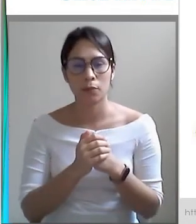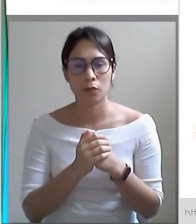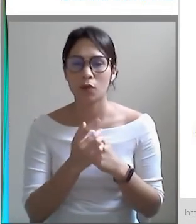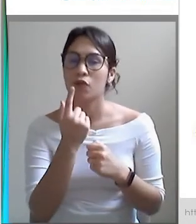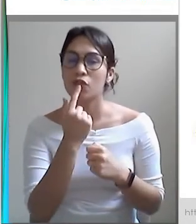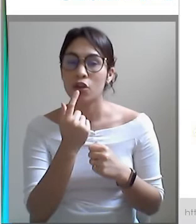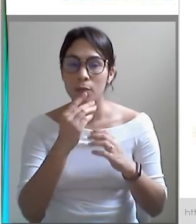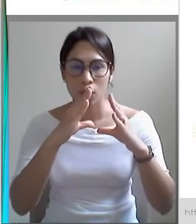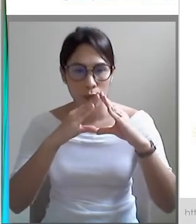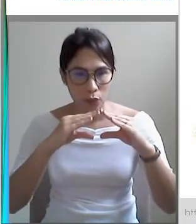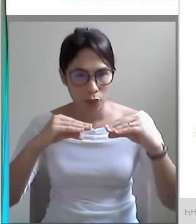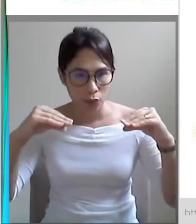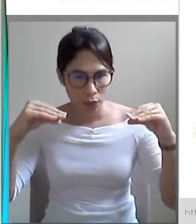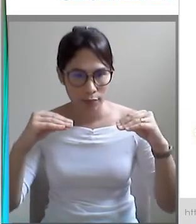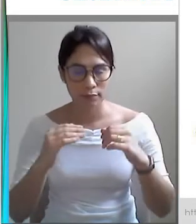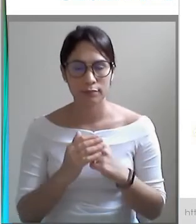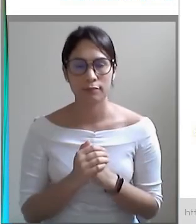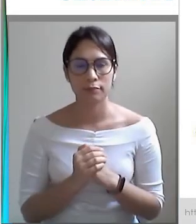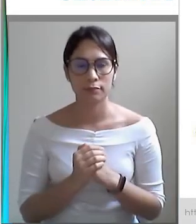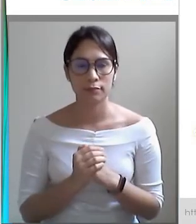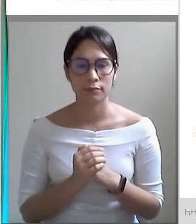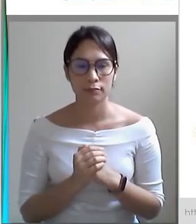hemácias,